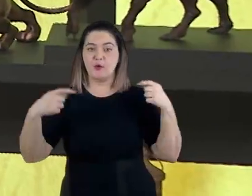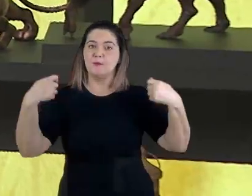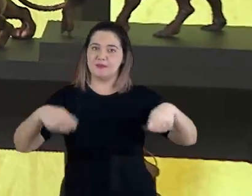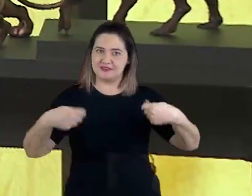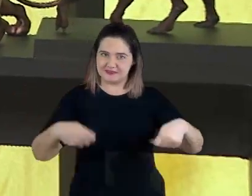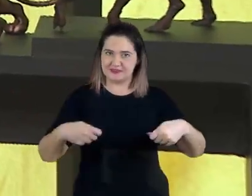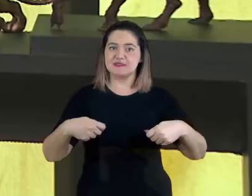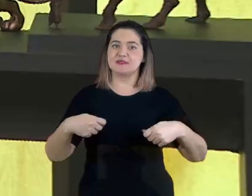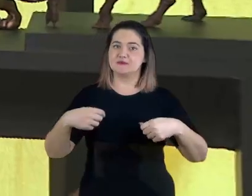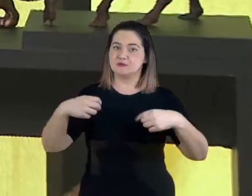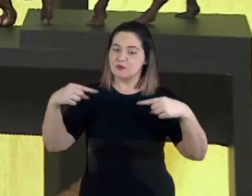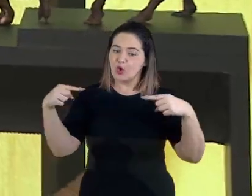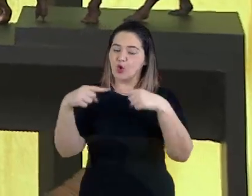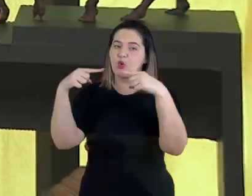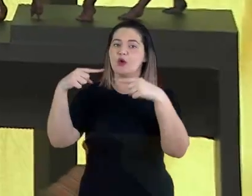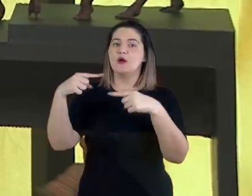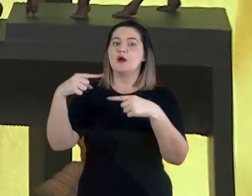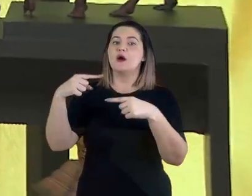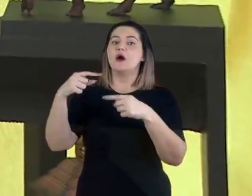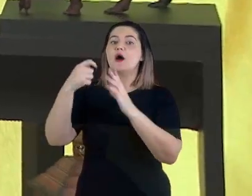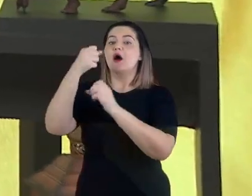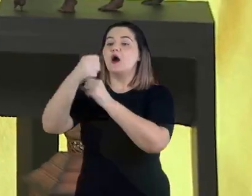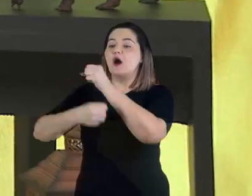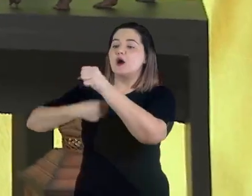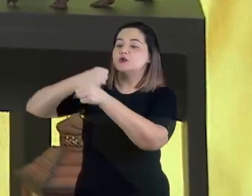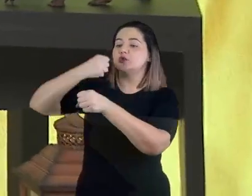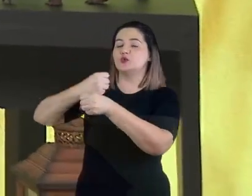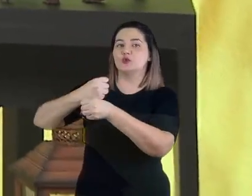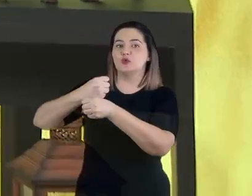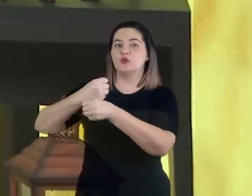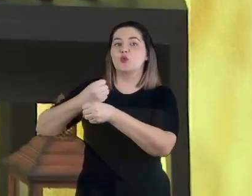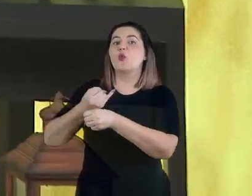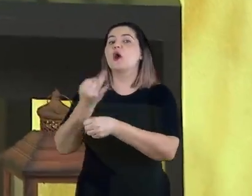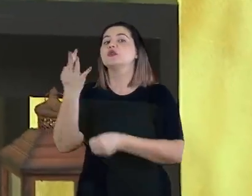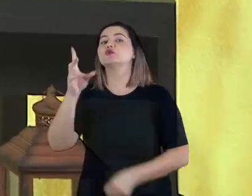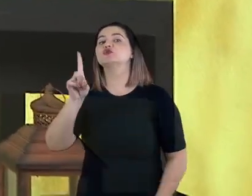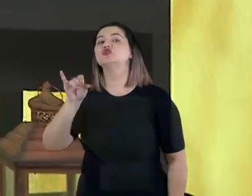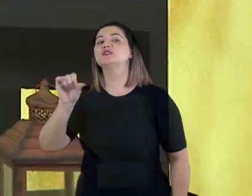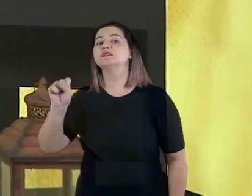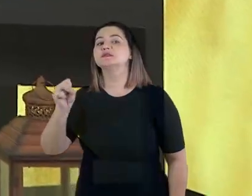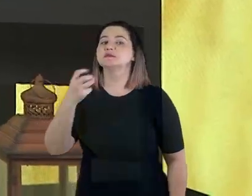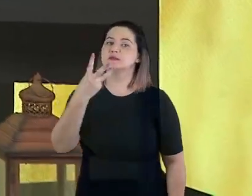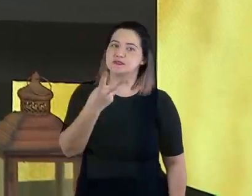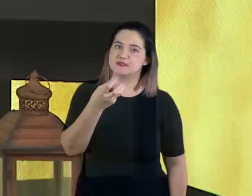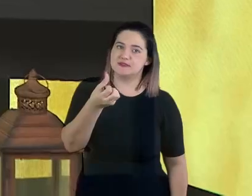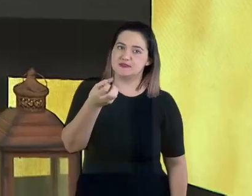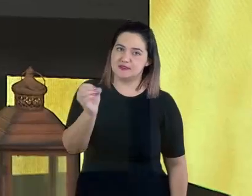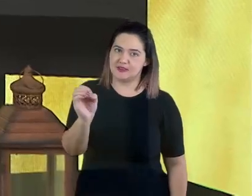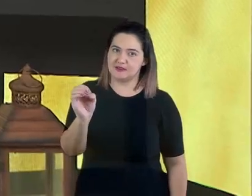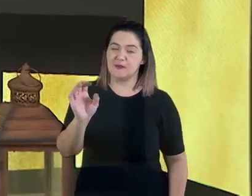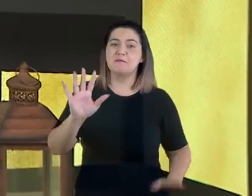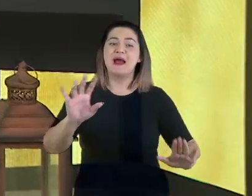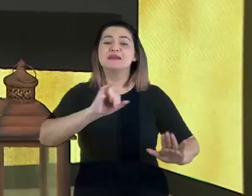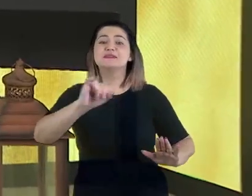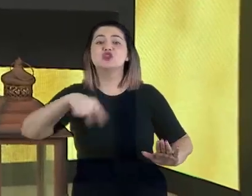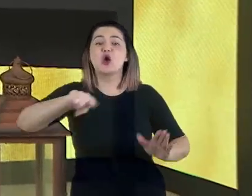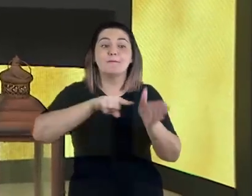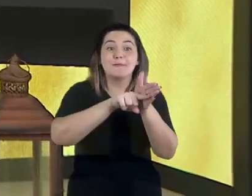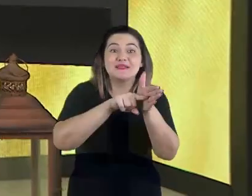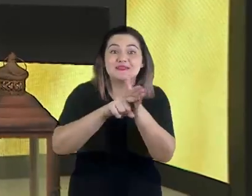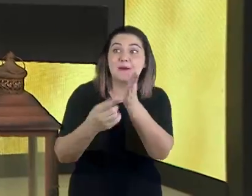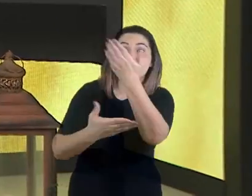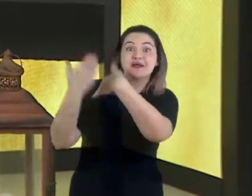de 360 dias. Isto não é nem de perto um ano, nem um ano solar, nem um ano